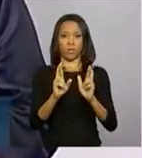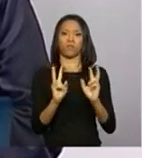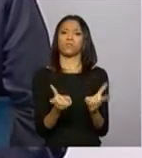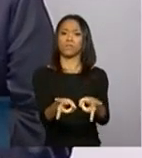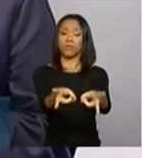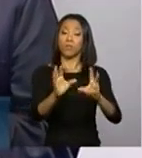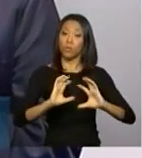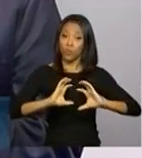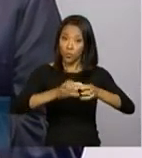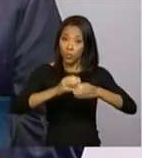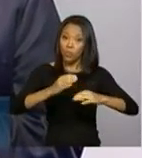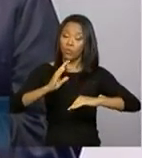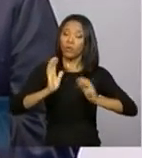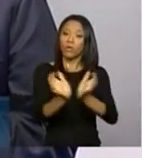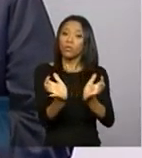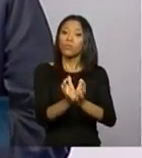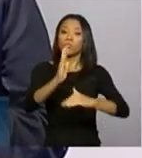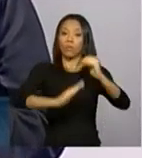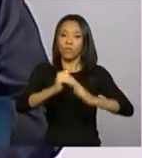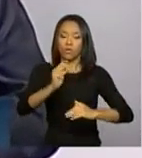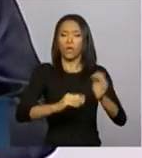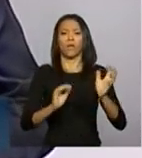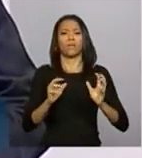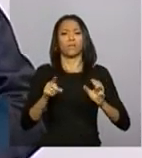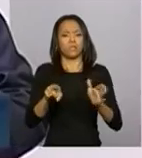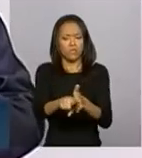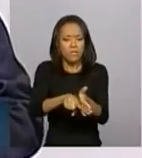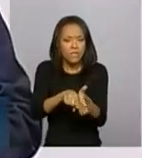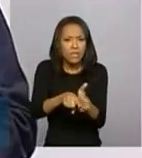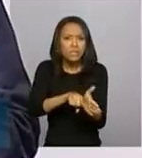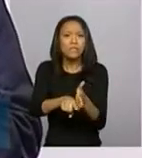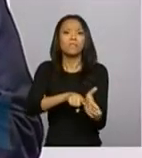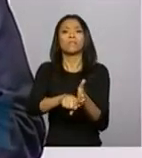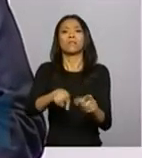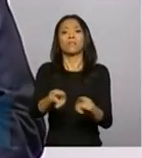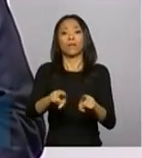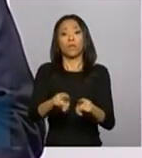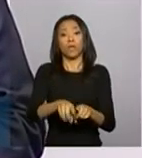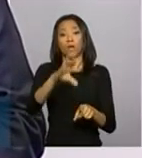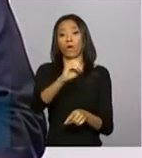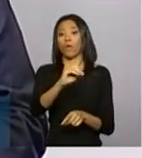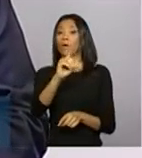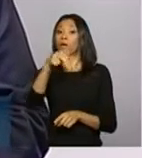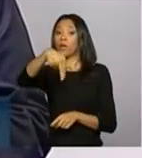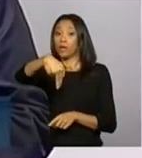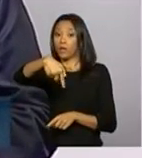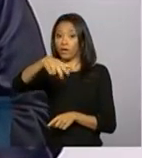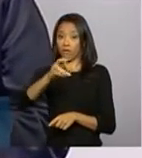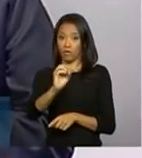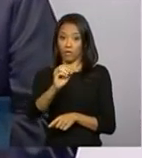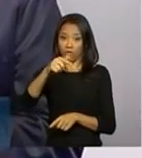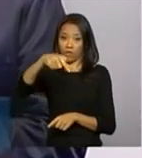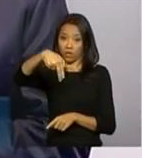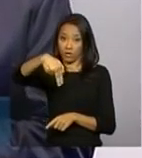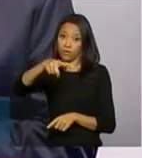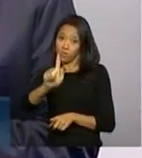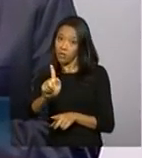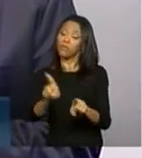profissional, acadêmico, pesquisa, ONGs e demais órgãos governamentais. Já como